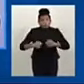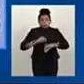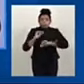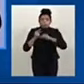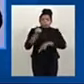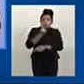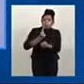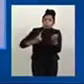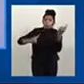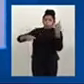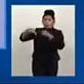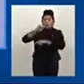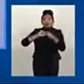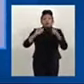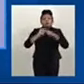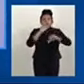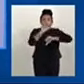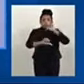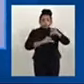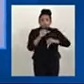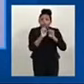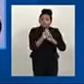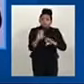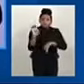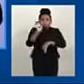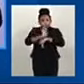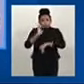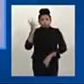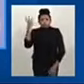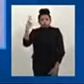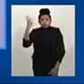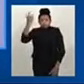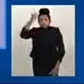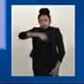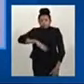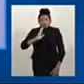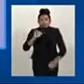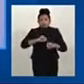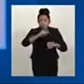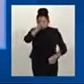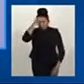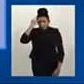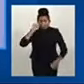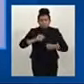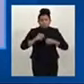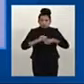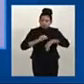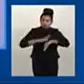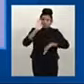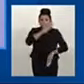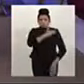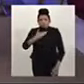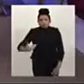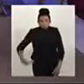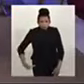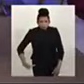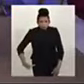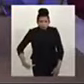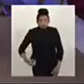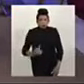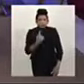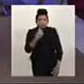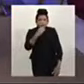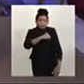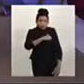uma revolução, e nós vamos fazer uma transformação na educação do Estado do Maranhão, porque eu já fiz como prefeito e vou fazer muito mais como governador. Um